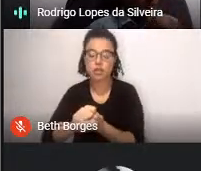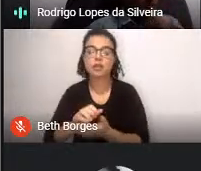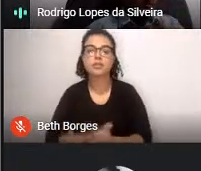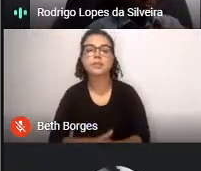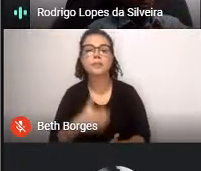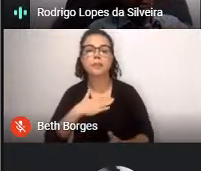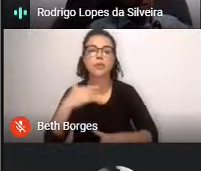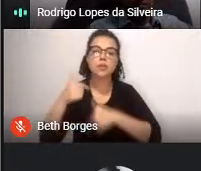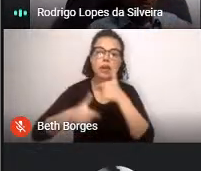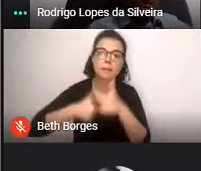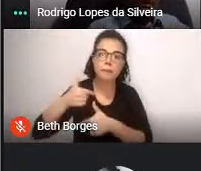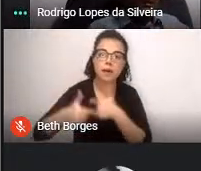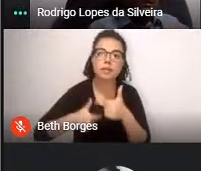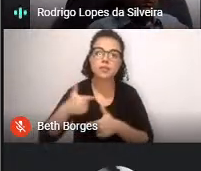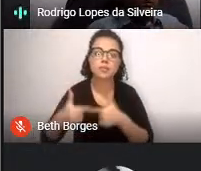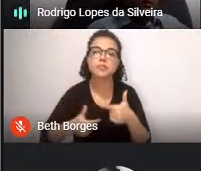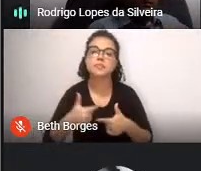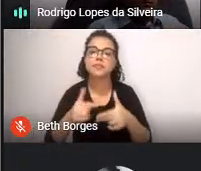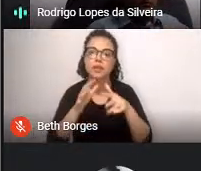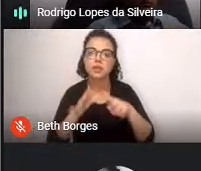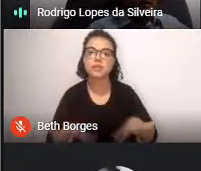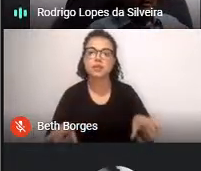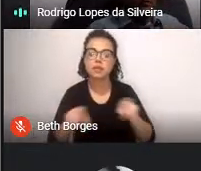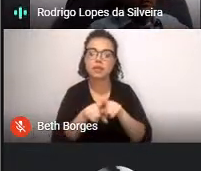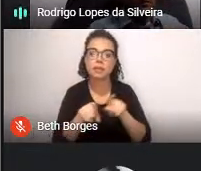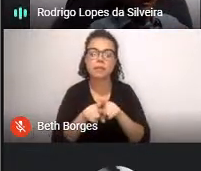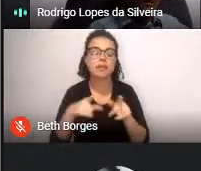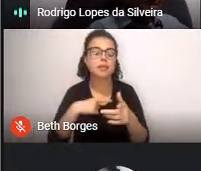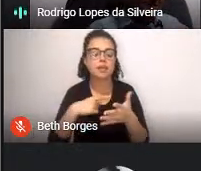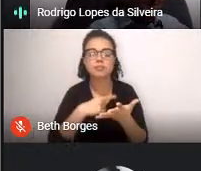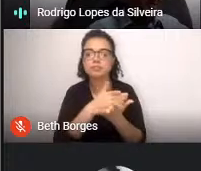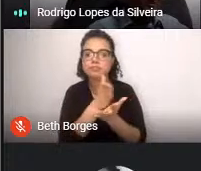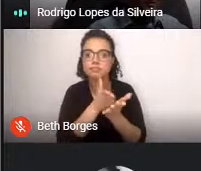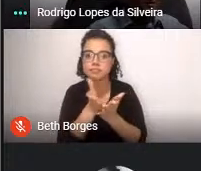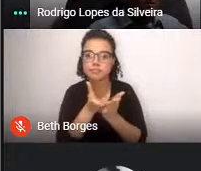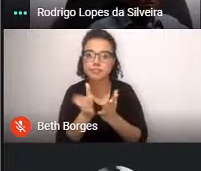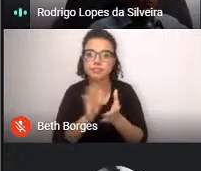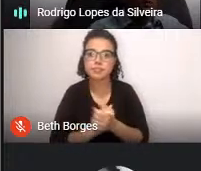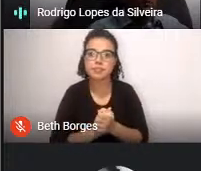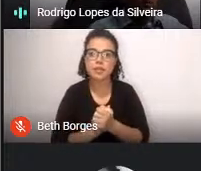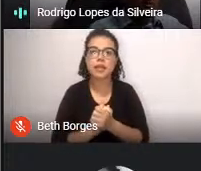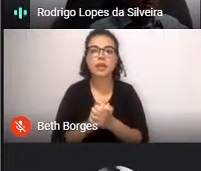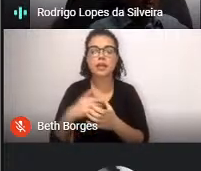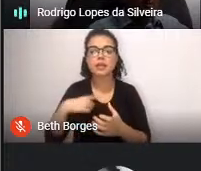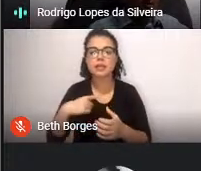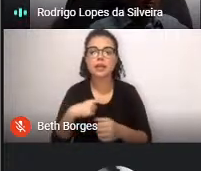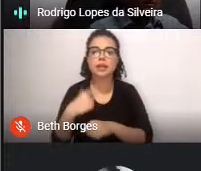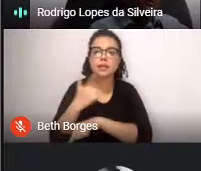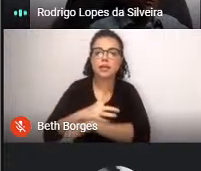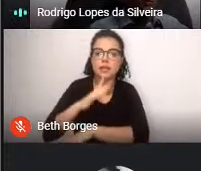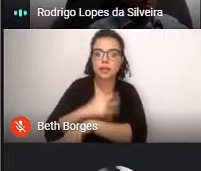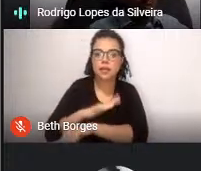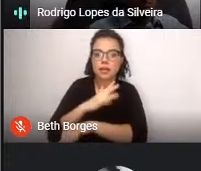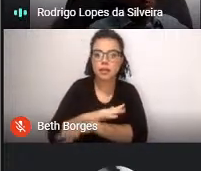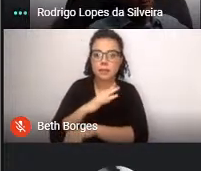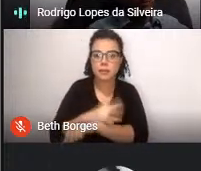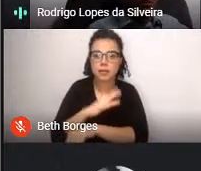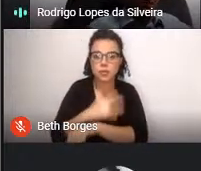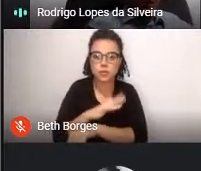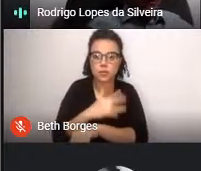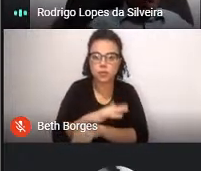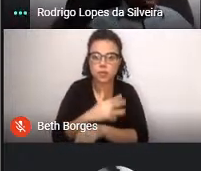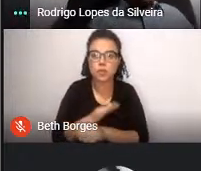assim, é como eu vou passar já já. E onde é um trabalho muito bacana, onde também tem treinamentos, onde nós podemos utilizar a hipnose dentro desses treinamentos